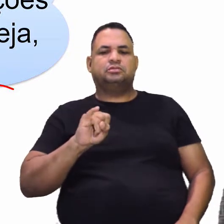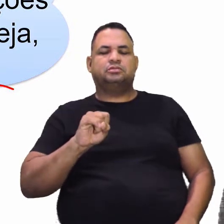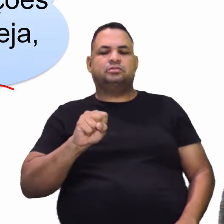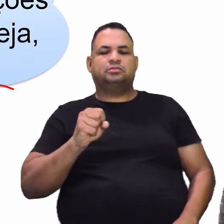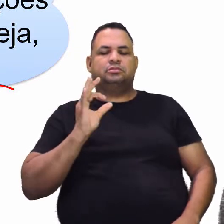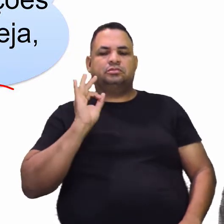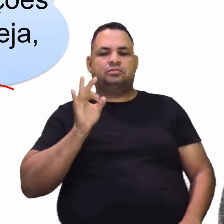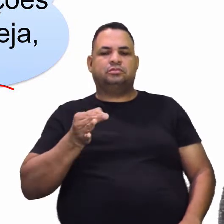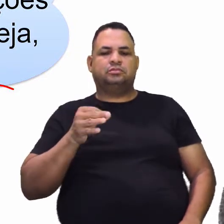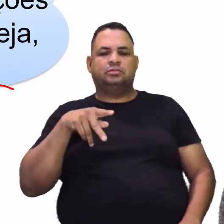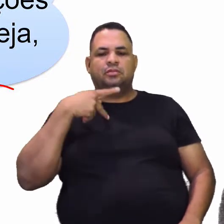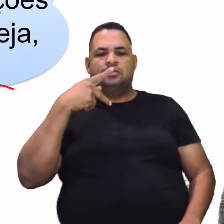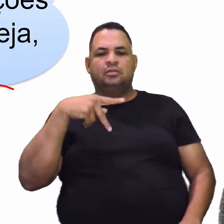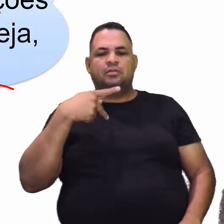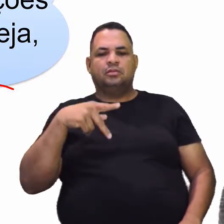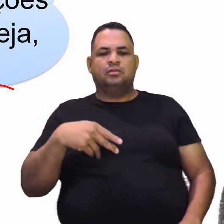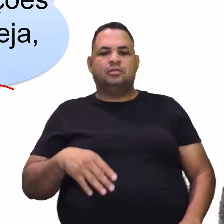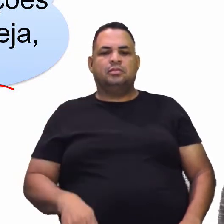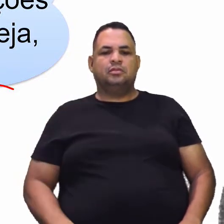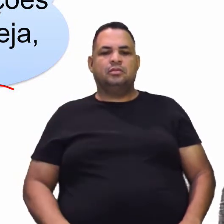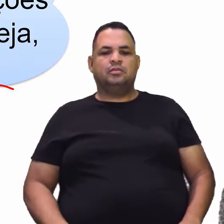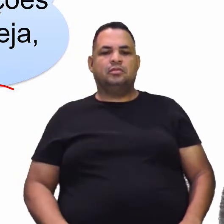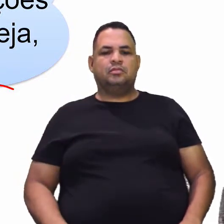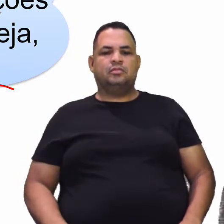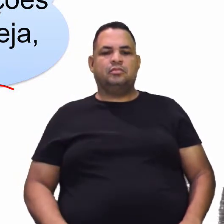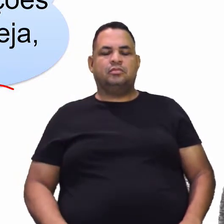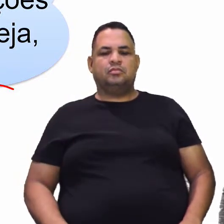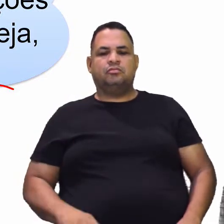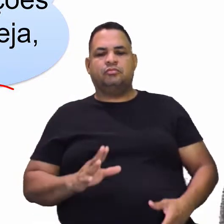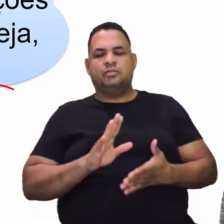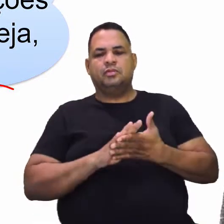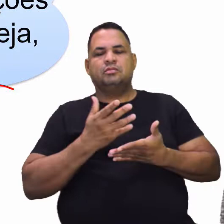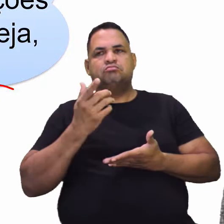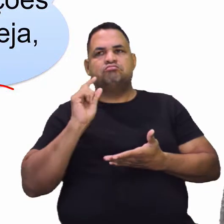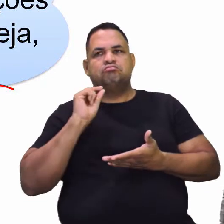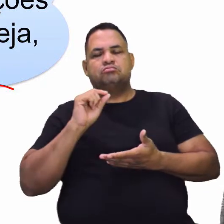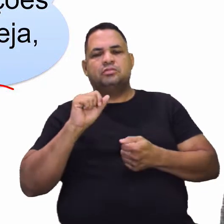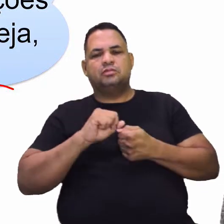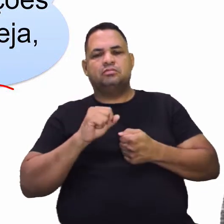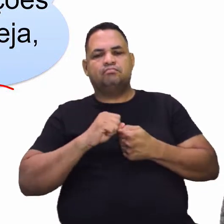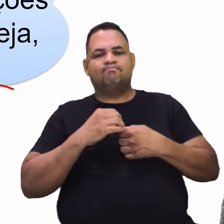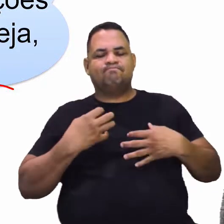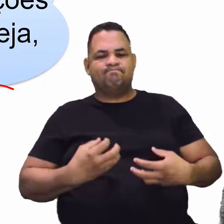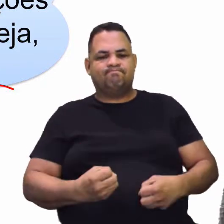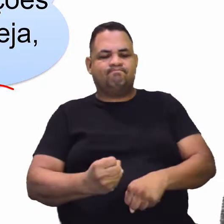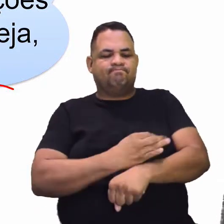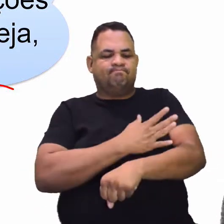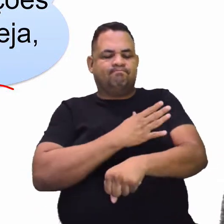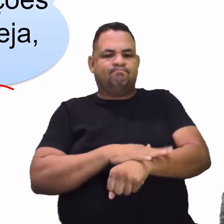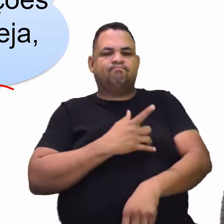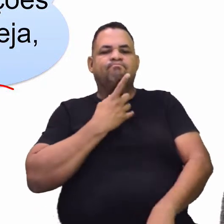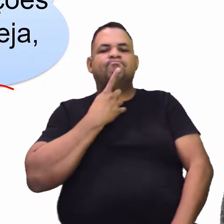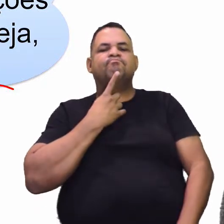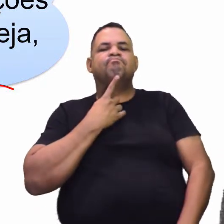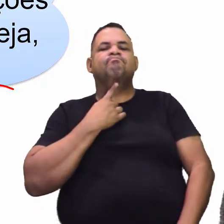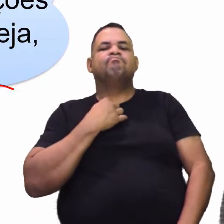universais. Correto? Fala sobre fatos gerais, ações repetidas, emoções e